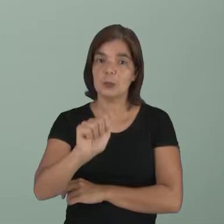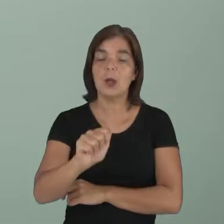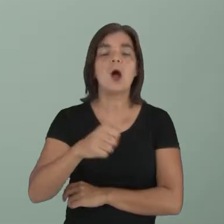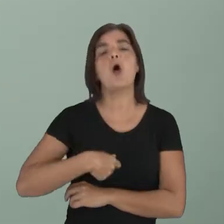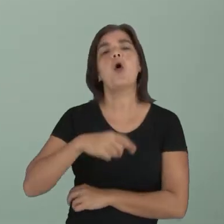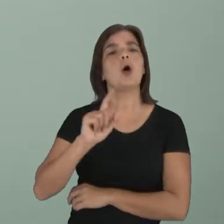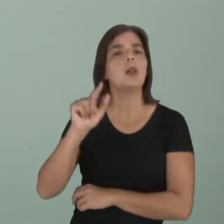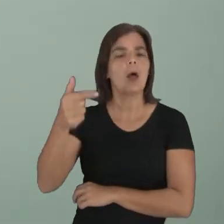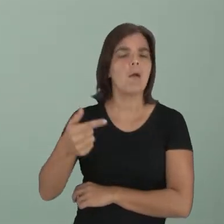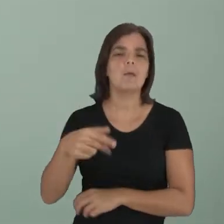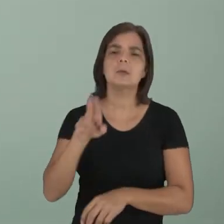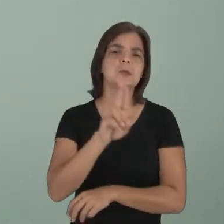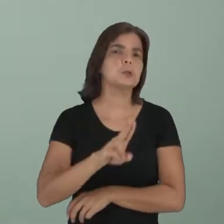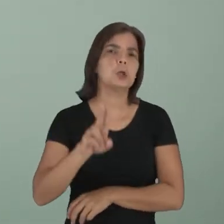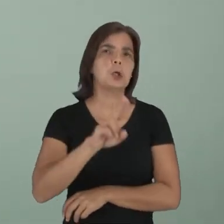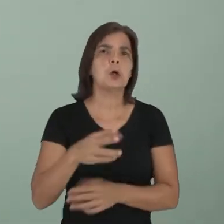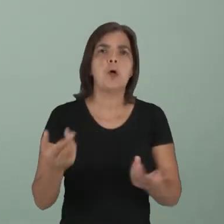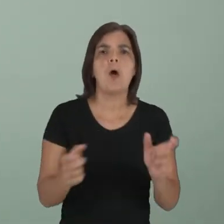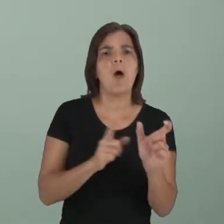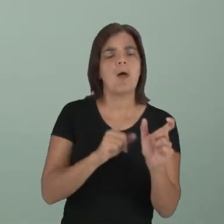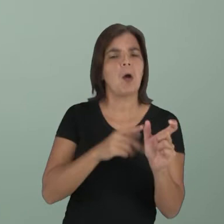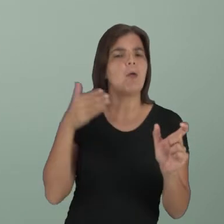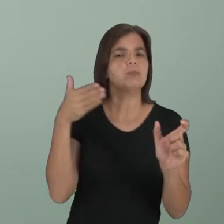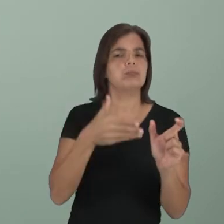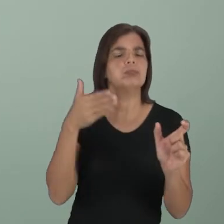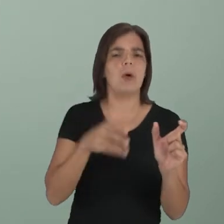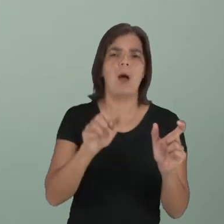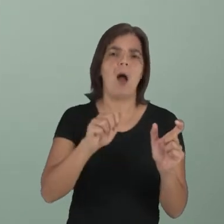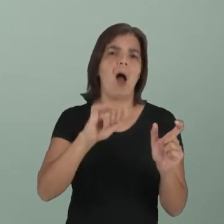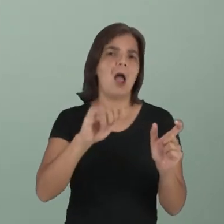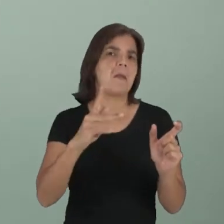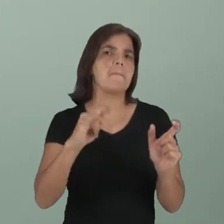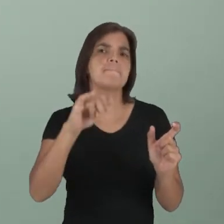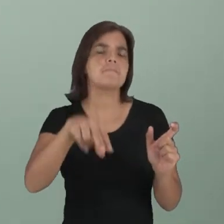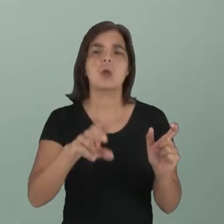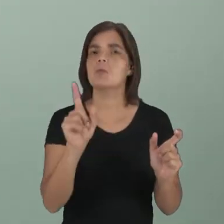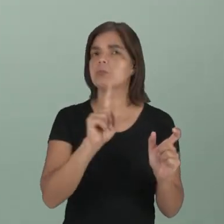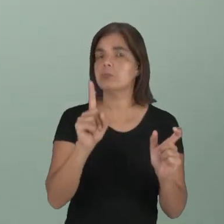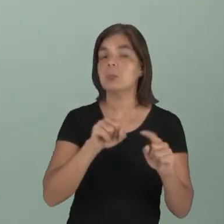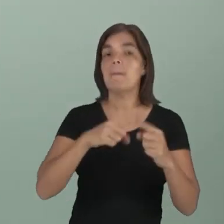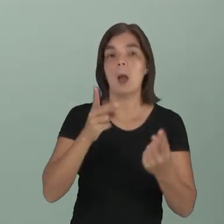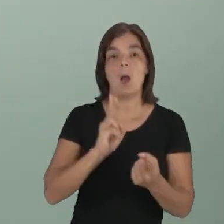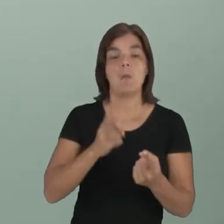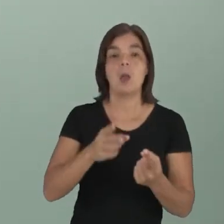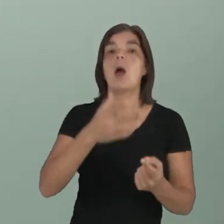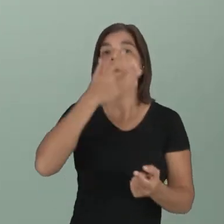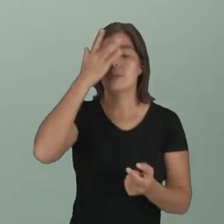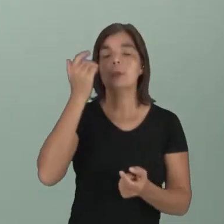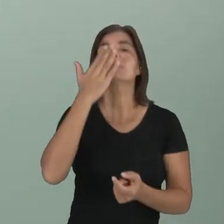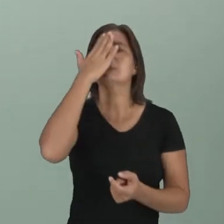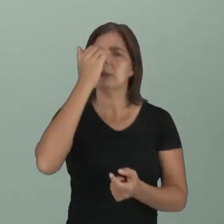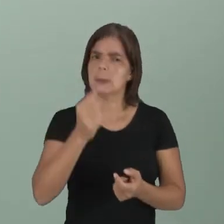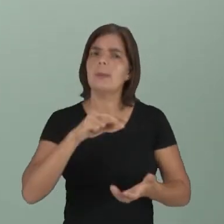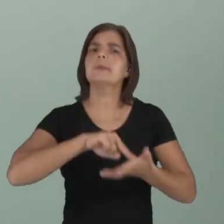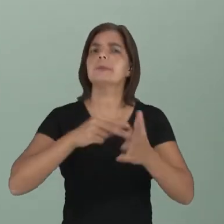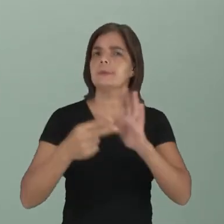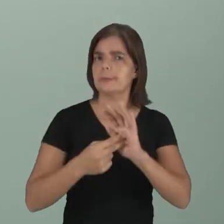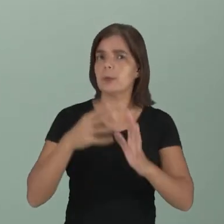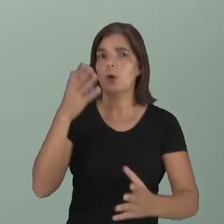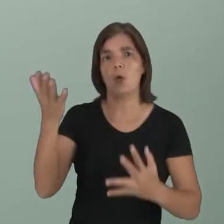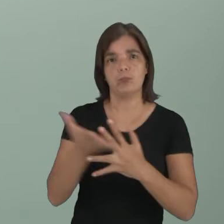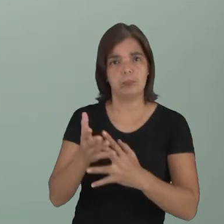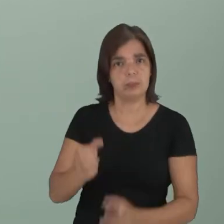Não utilizamos na nossa região com frequência a palavra aipim, mesmo que muita gente saiba que aipim